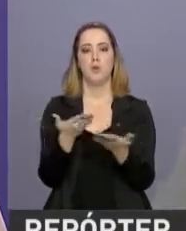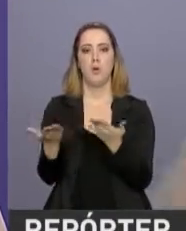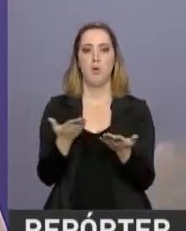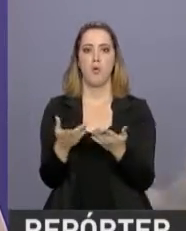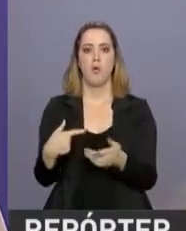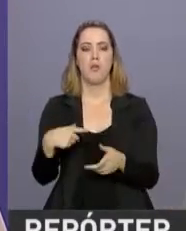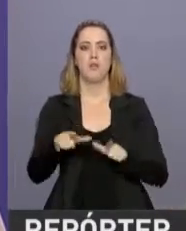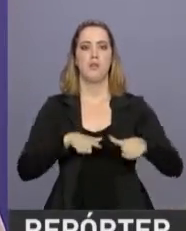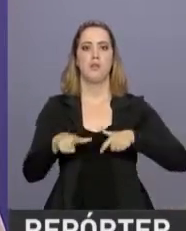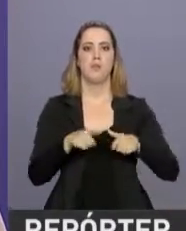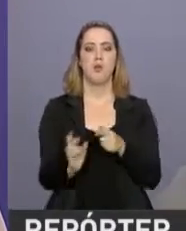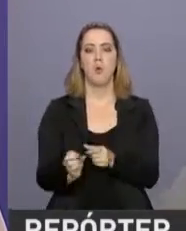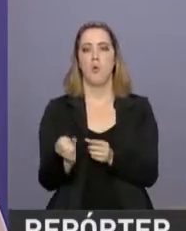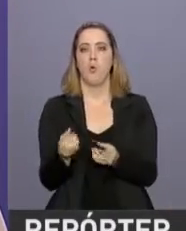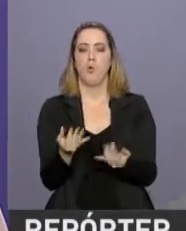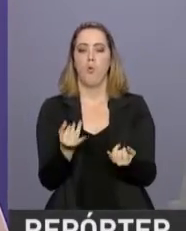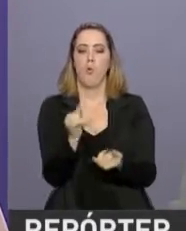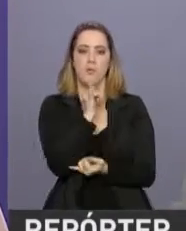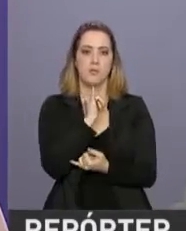se porventura fosse uma situação